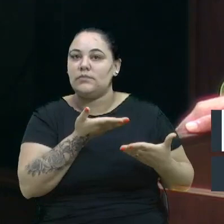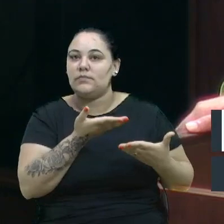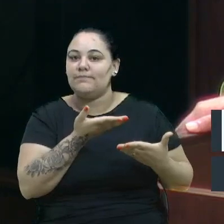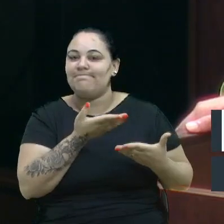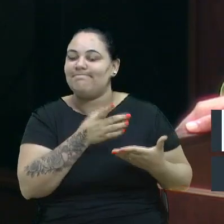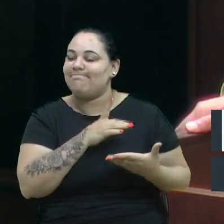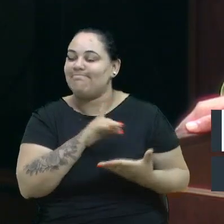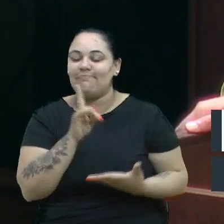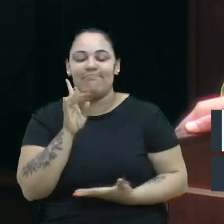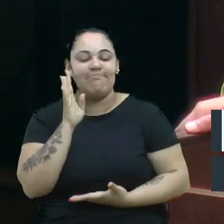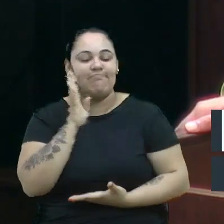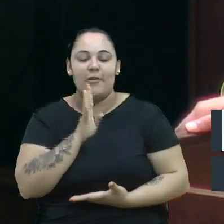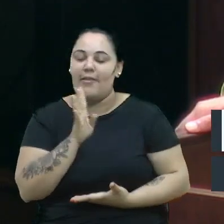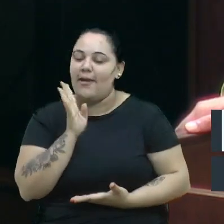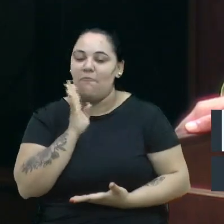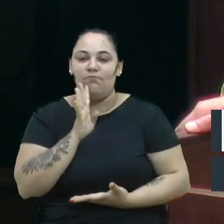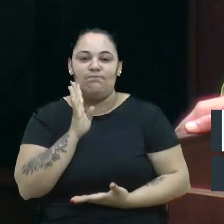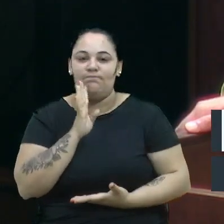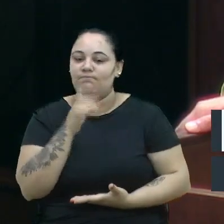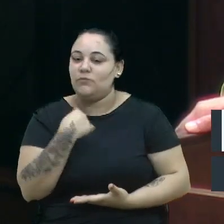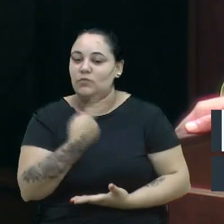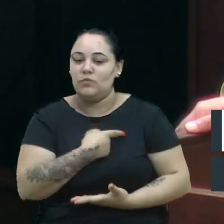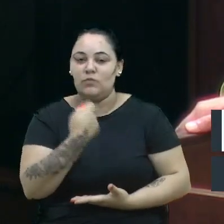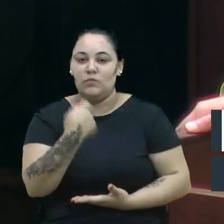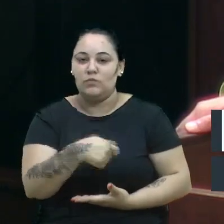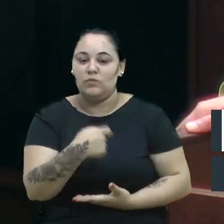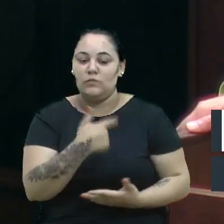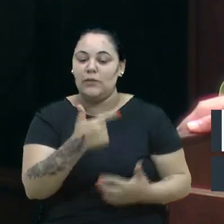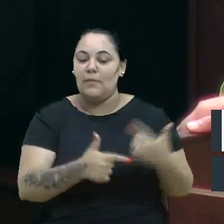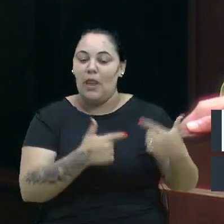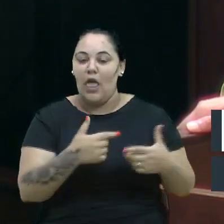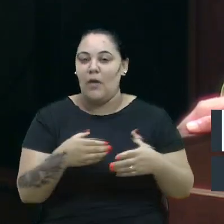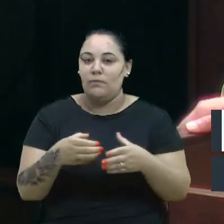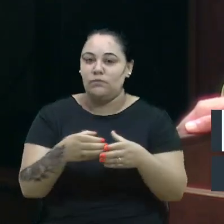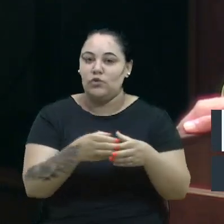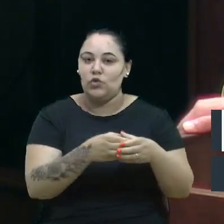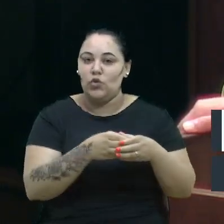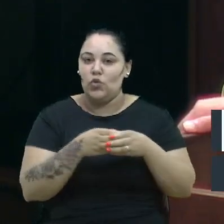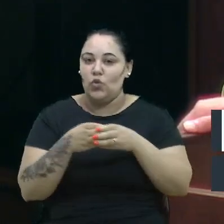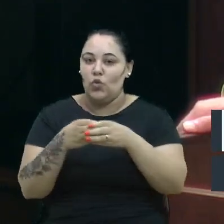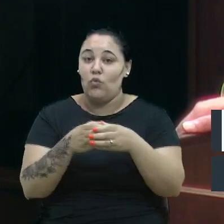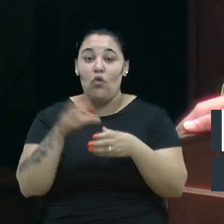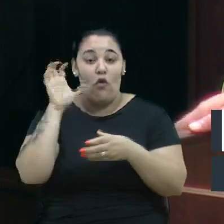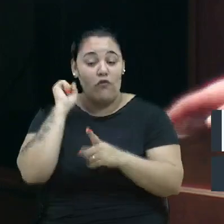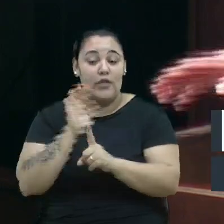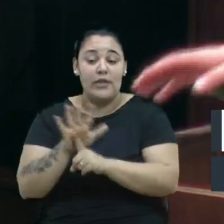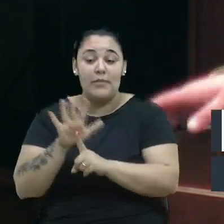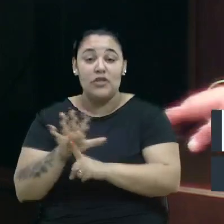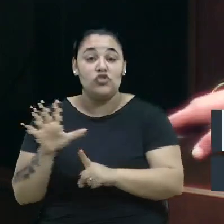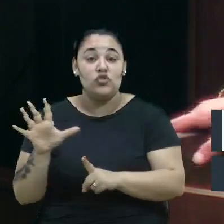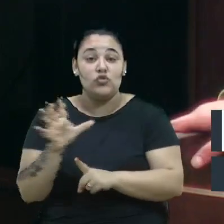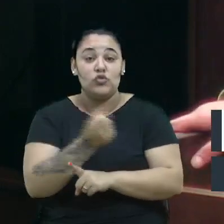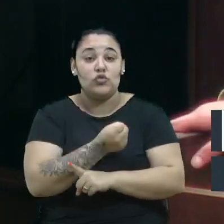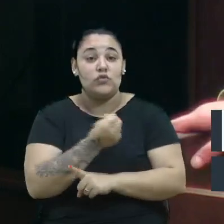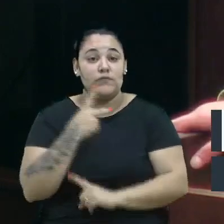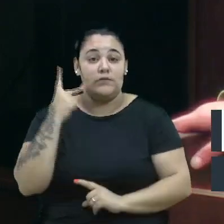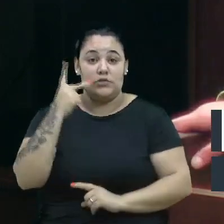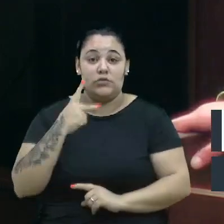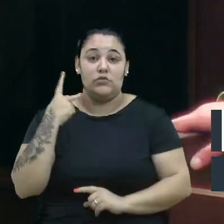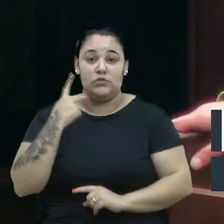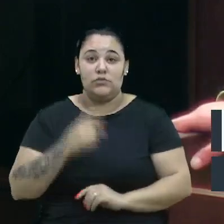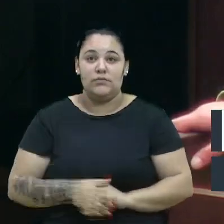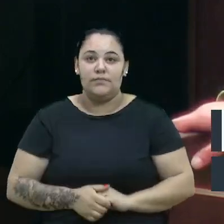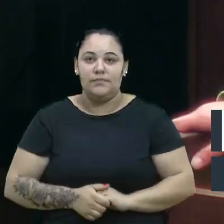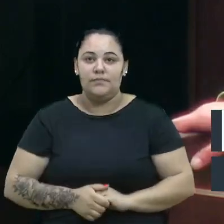a gente tem que trabalhar de forma coletiva ouvindo a demanda de todos os vereadores. Mas eu vou pegar o